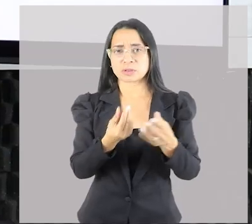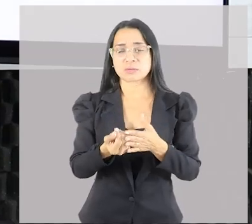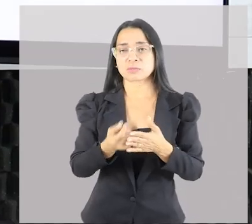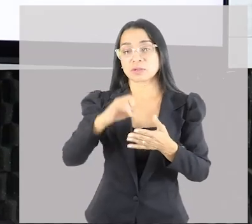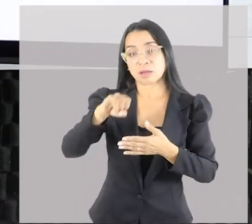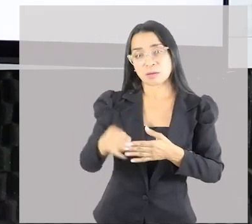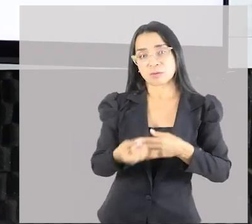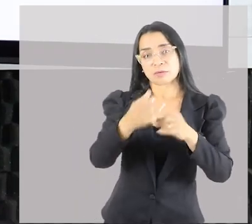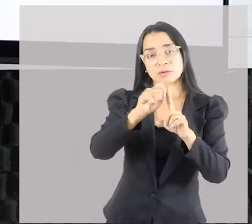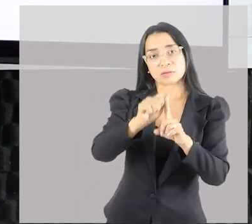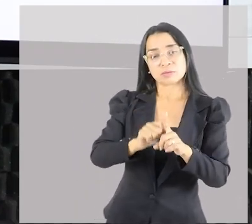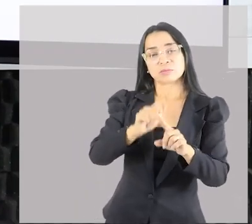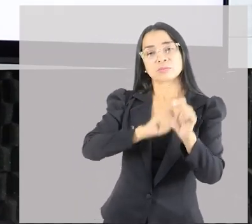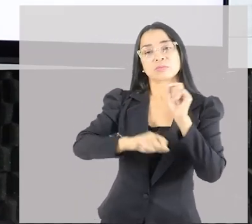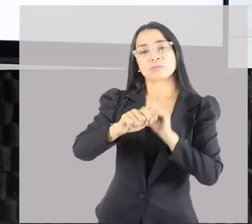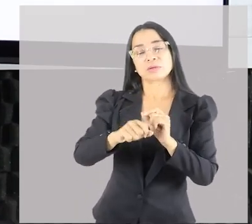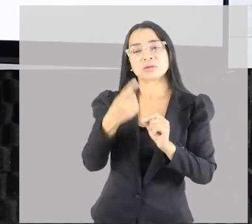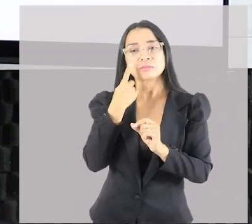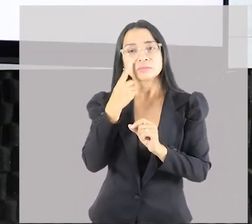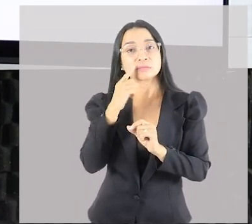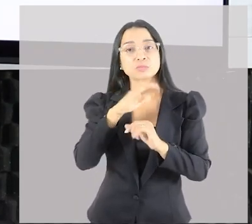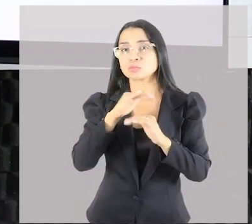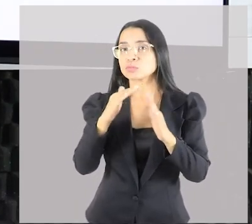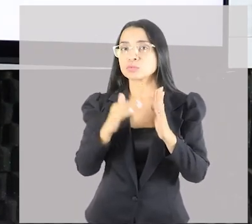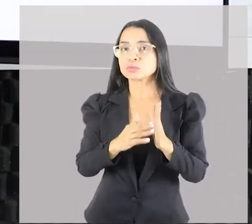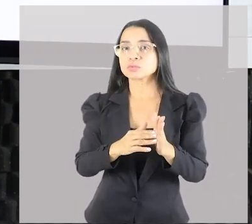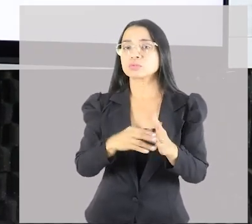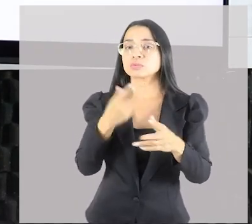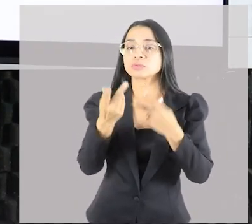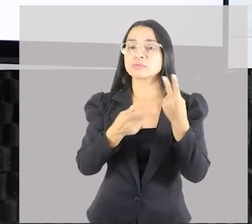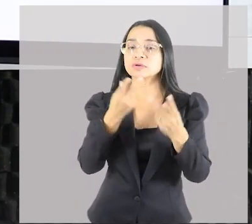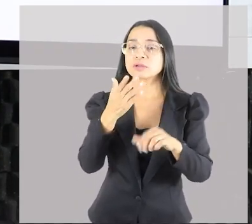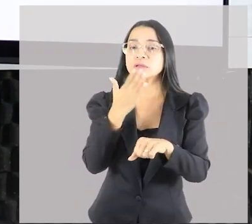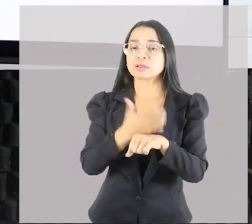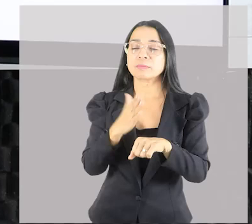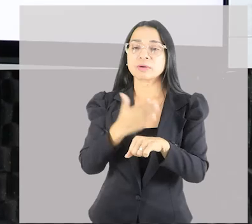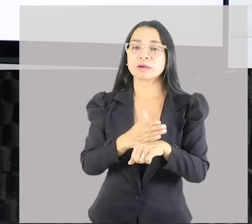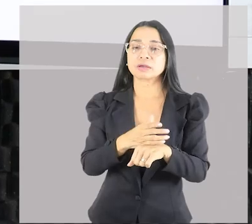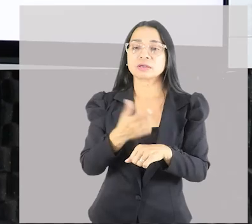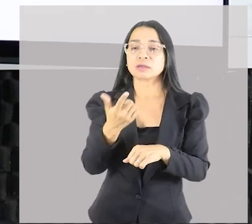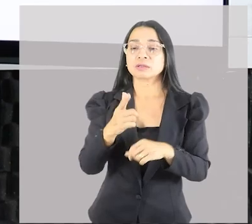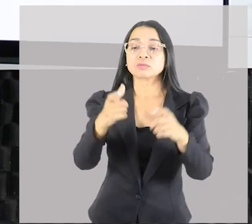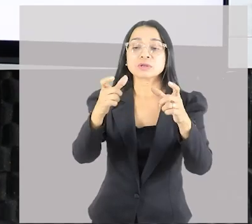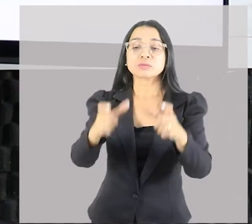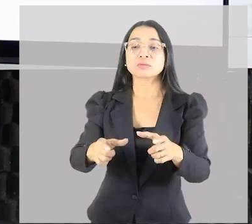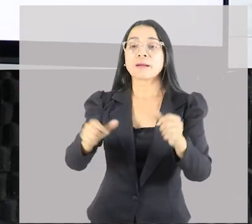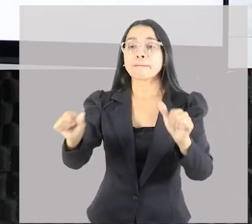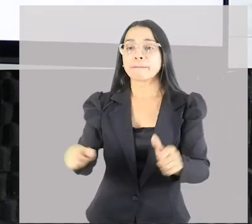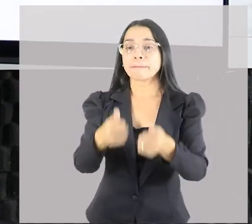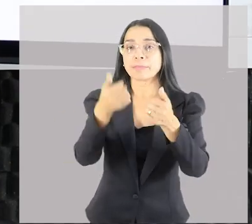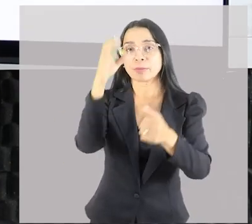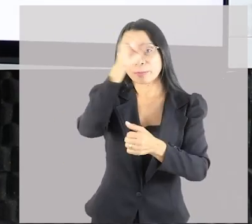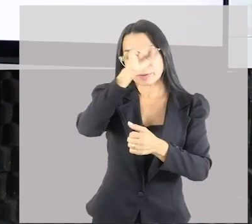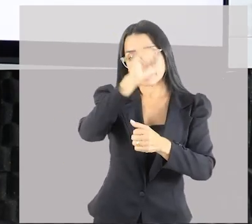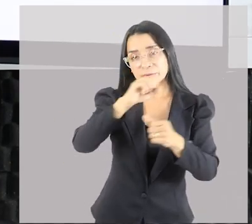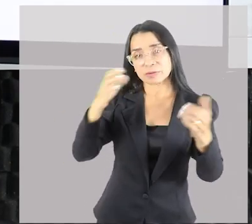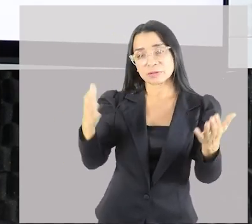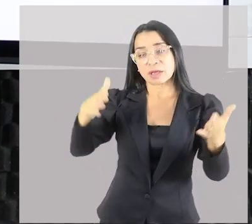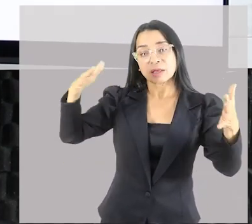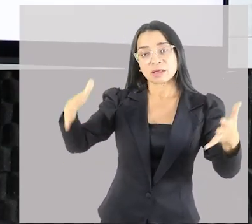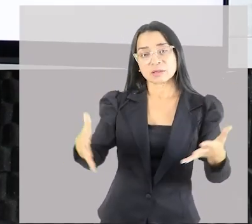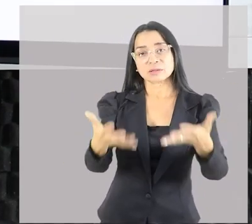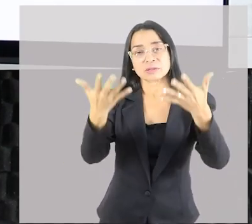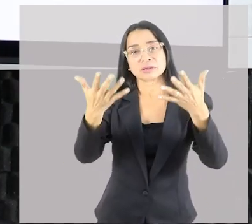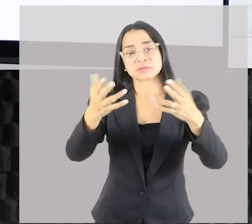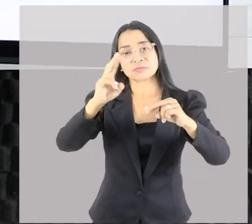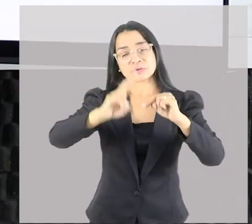e verifiquem tudo que eu falei na prática, porque não tem lugar melhor para você aprender do que assistindo o meu boi nas festas de São João.